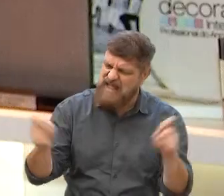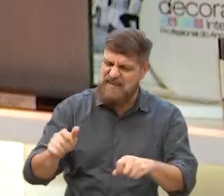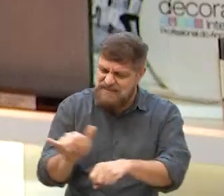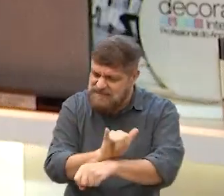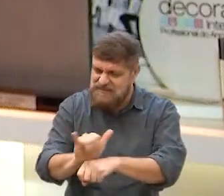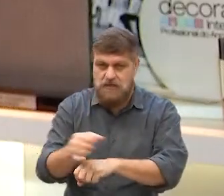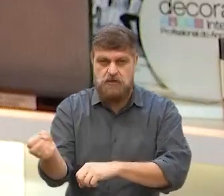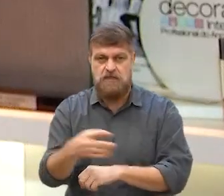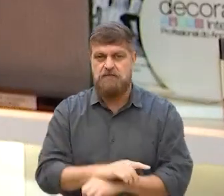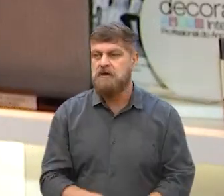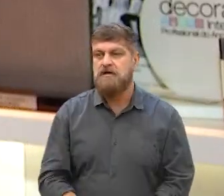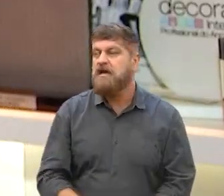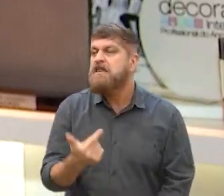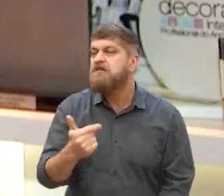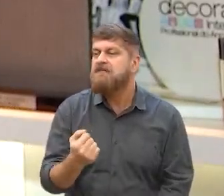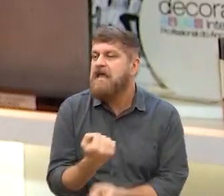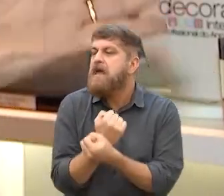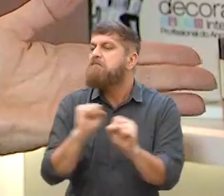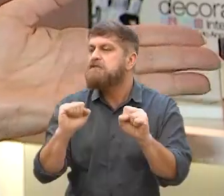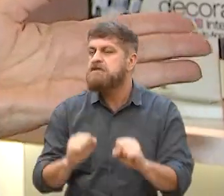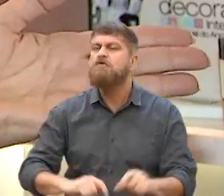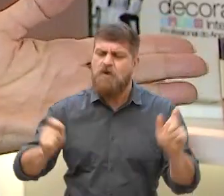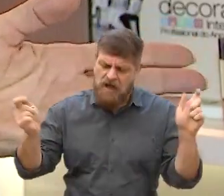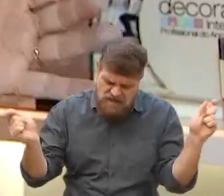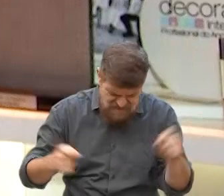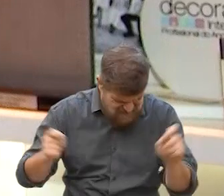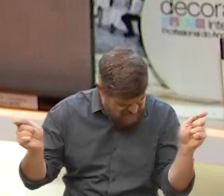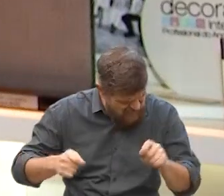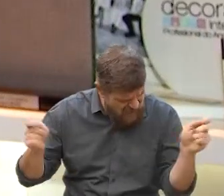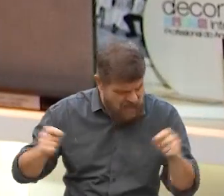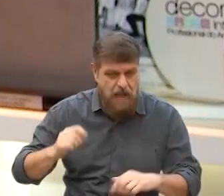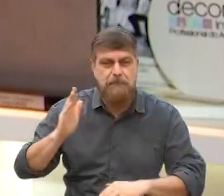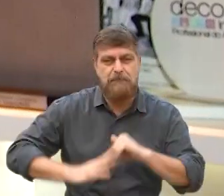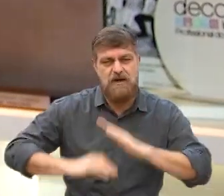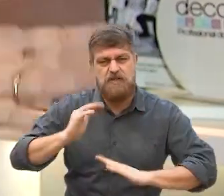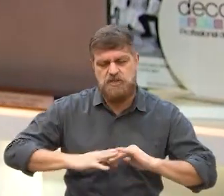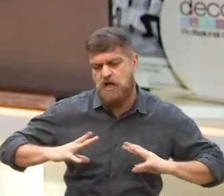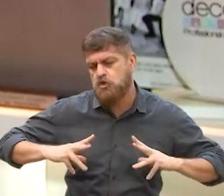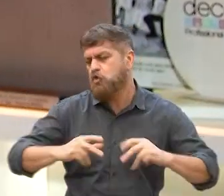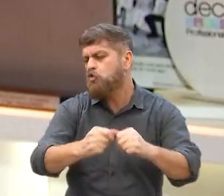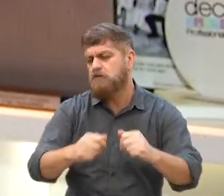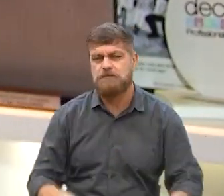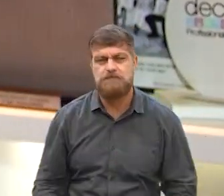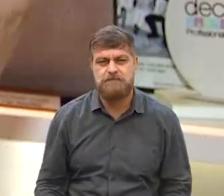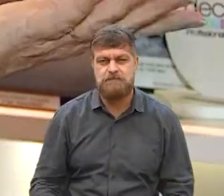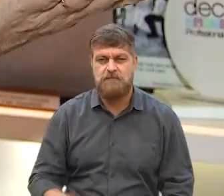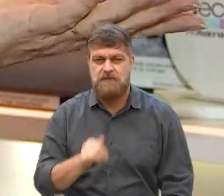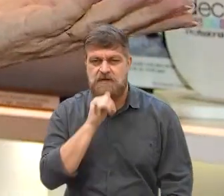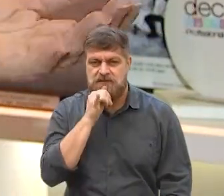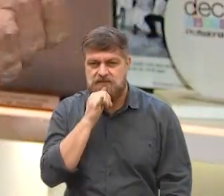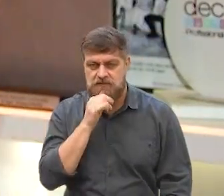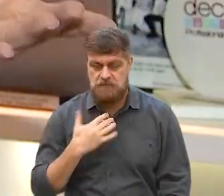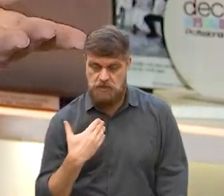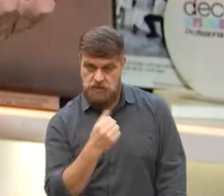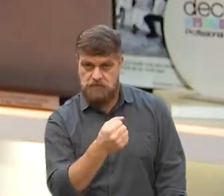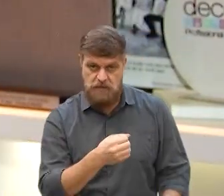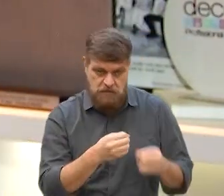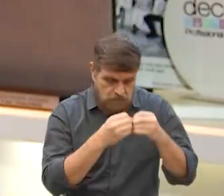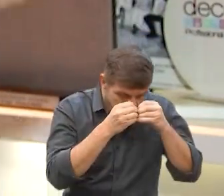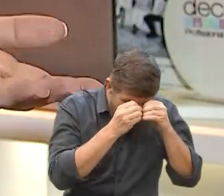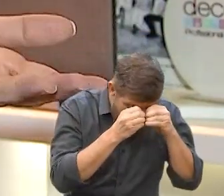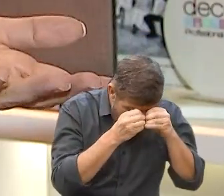sou uma outra pessoa muito melhor do que eu fui. Hoje tenho muito mais convivência da Cássia chefe do que da Cássia mãe, mas gosto das